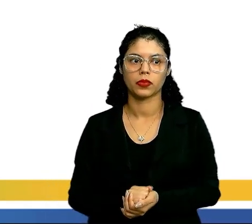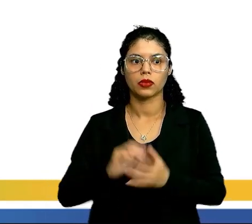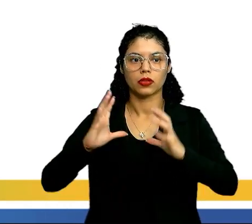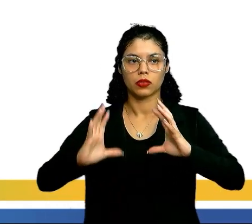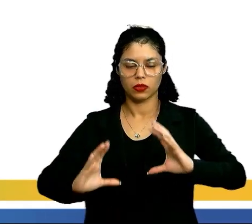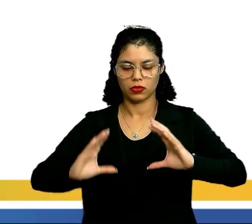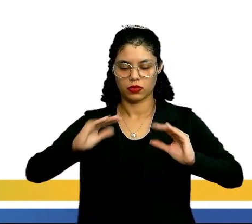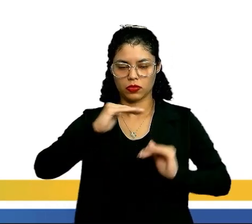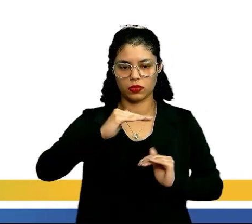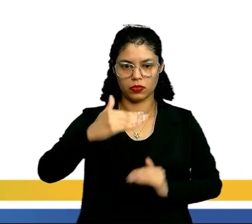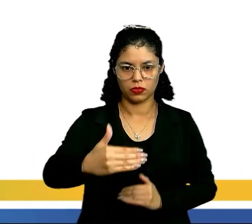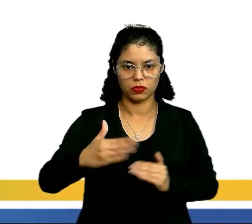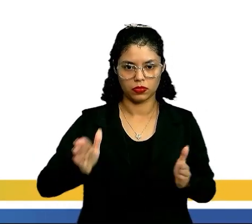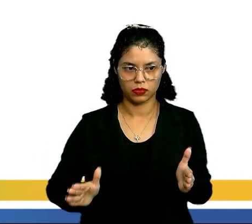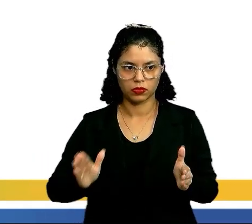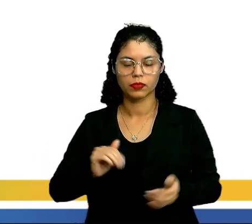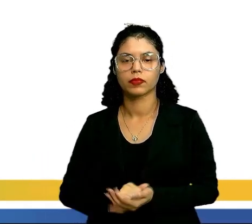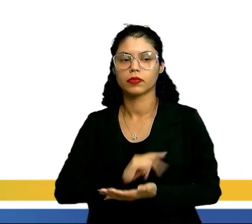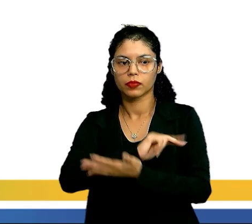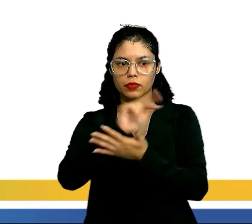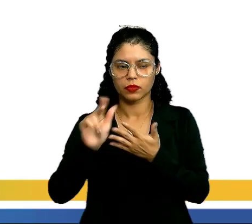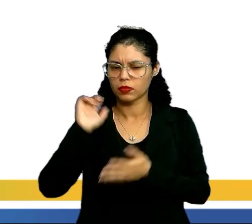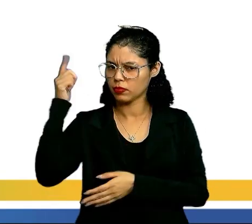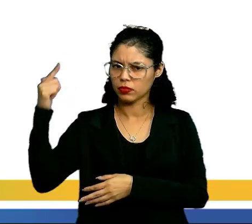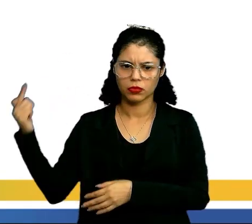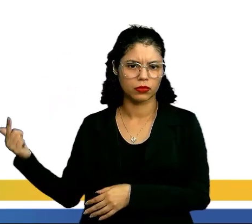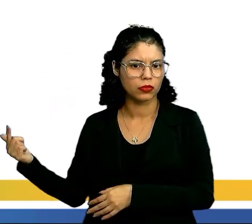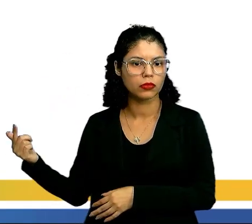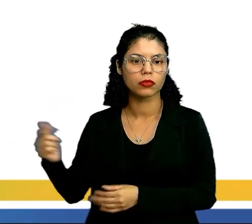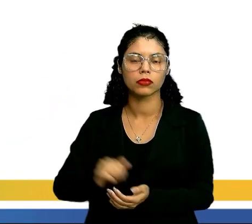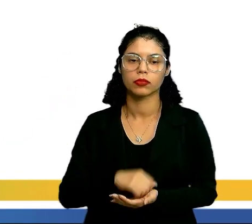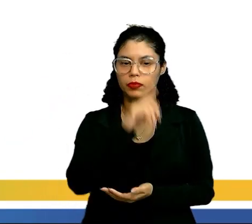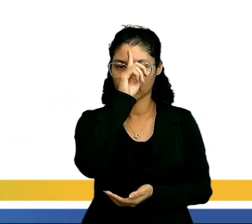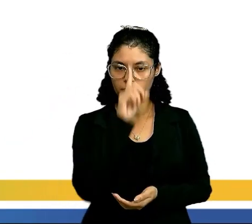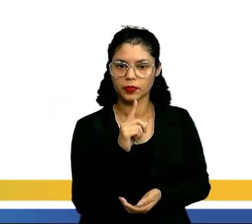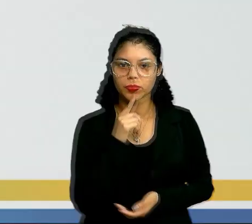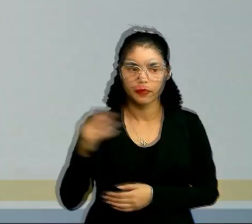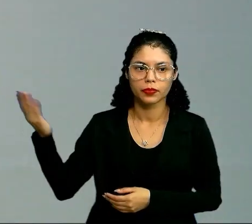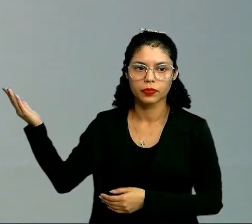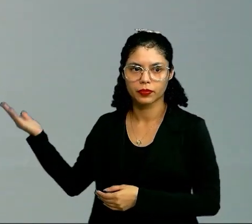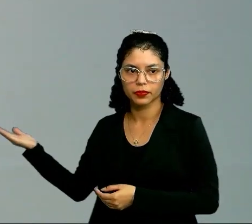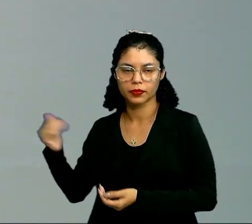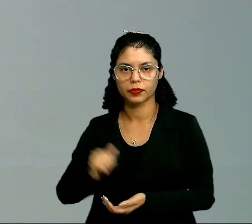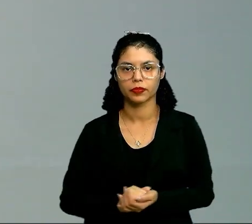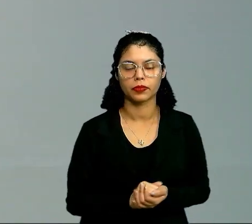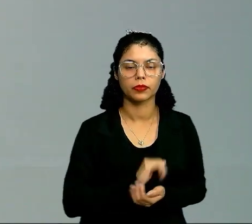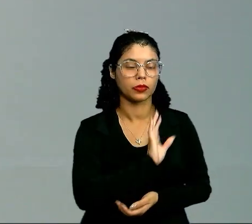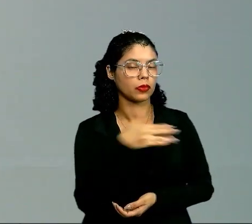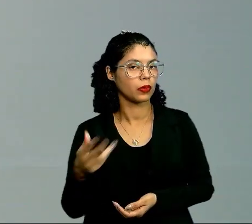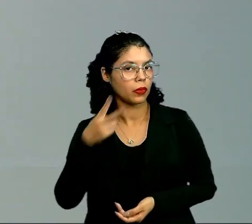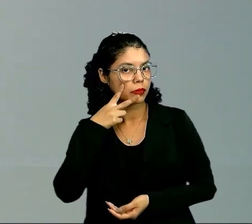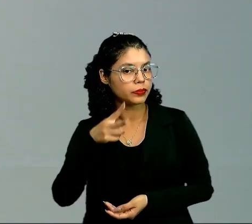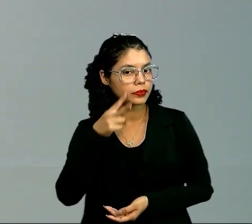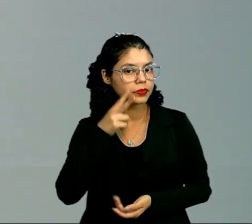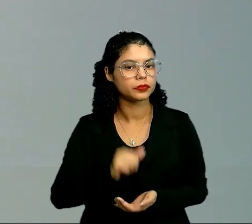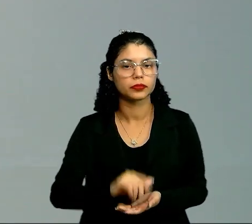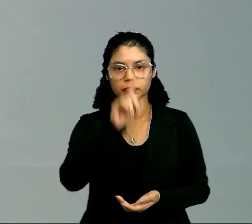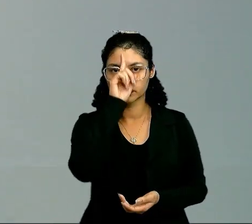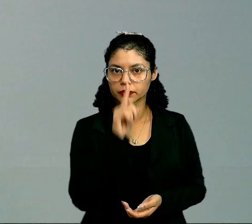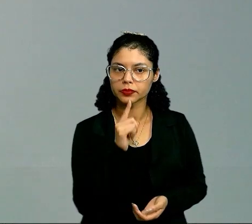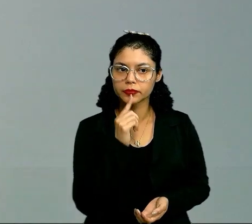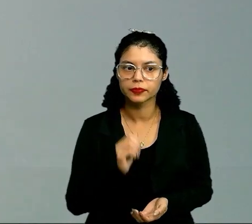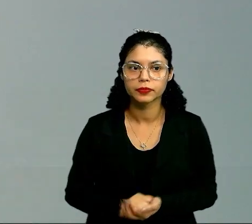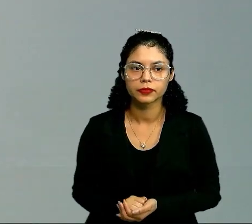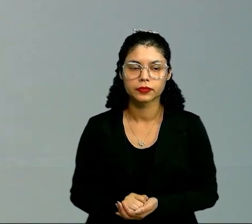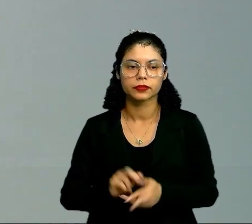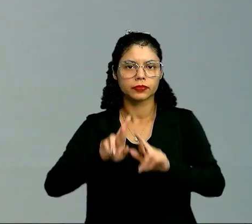cubo, tá? O hexaedro, o dodecaedro. Então, quando a gente vê esse tipo de figura, ela